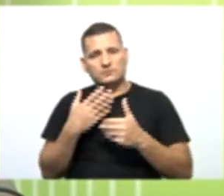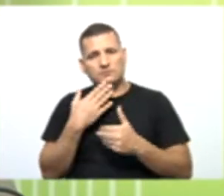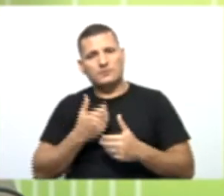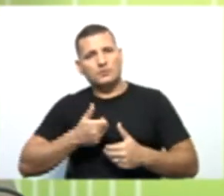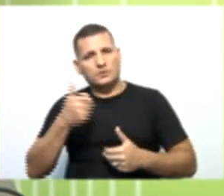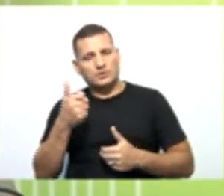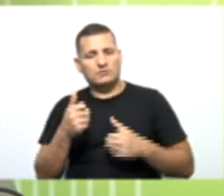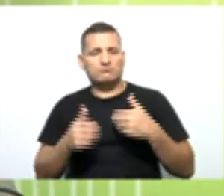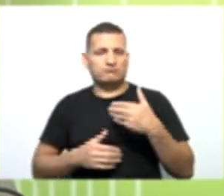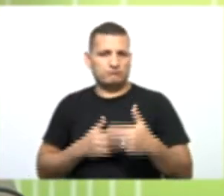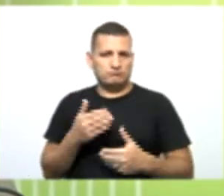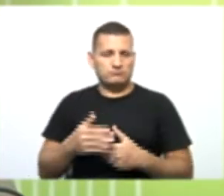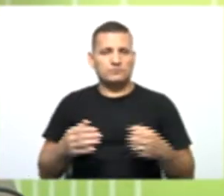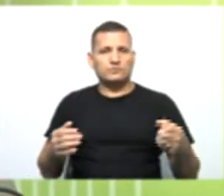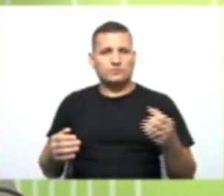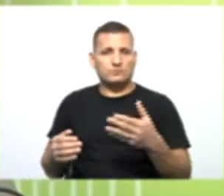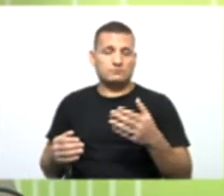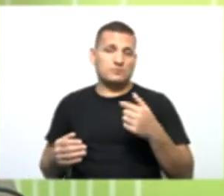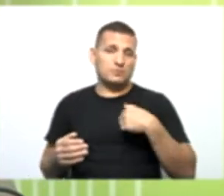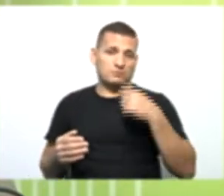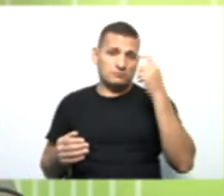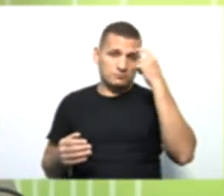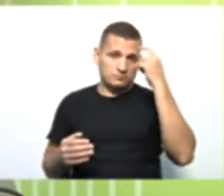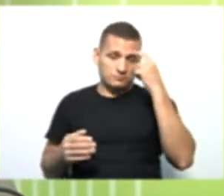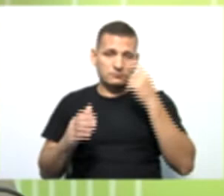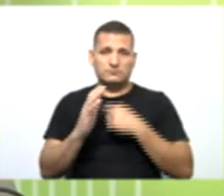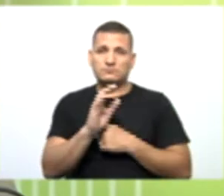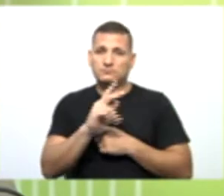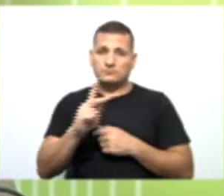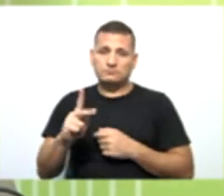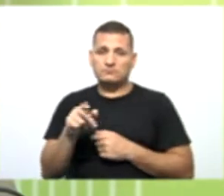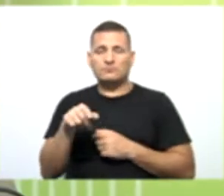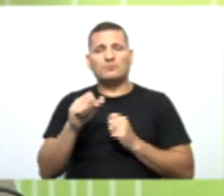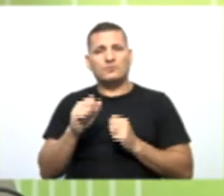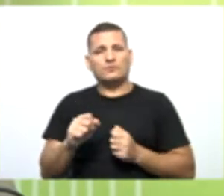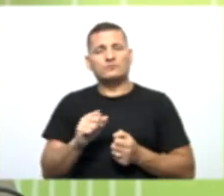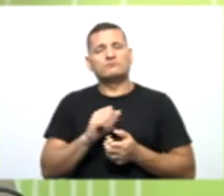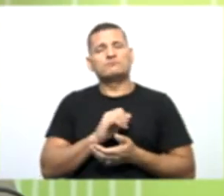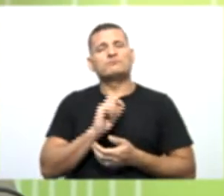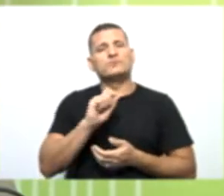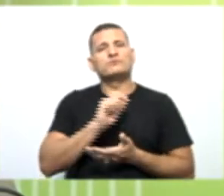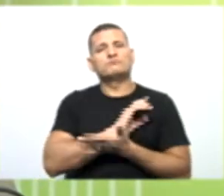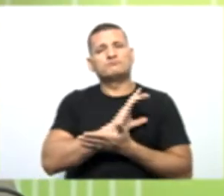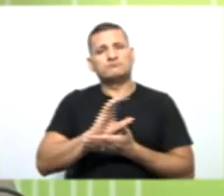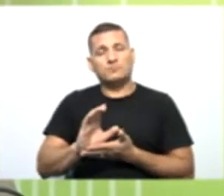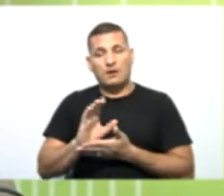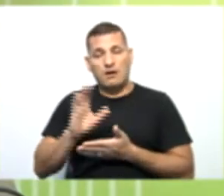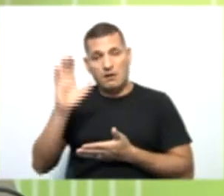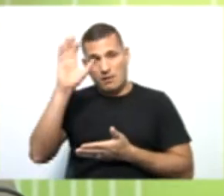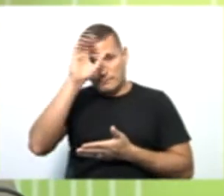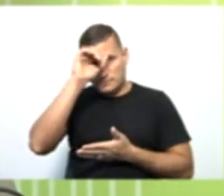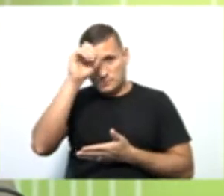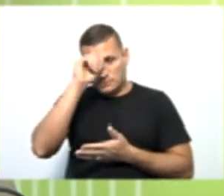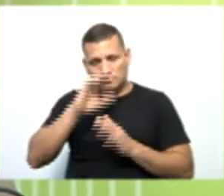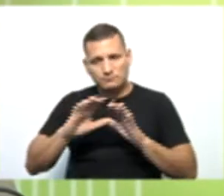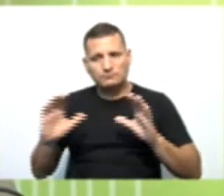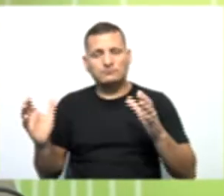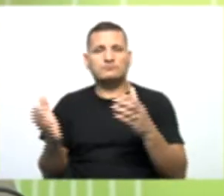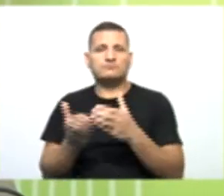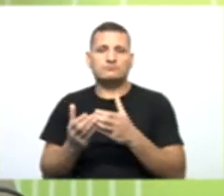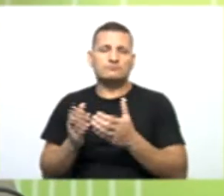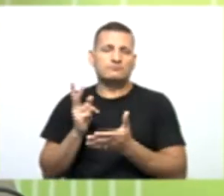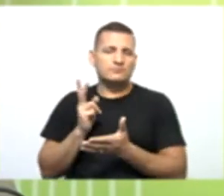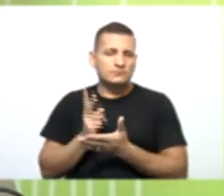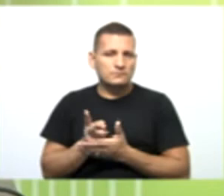melhoria, eu penso que a cooperativa pode investir em uma aprendizagem coletiva constantemente,